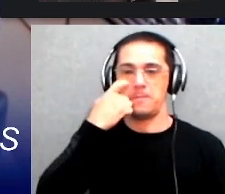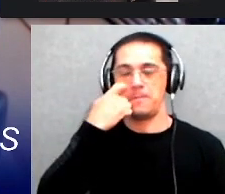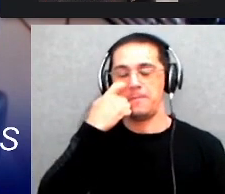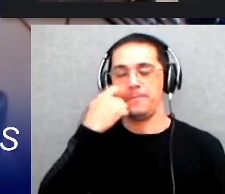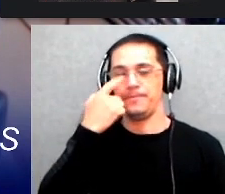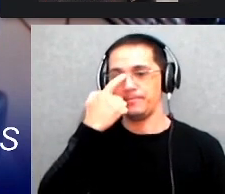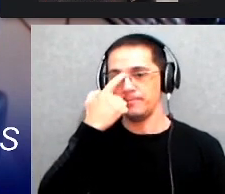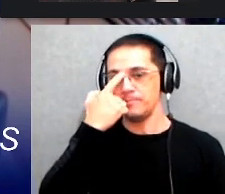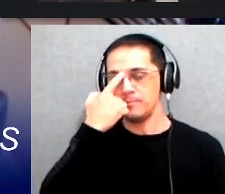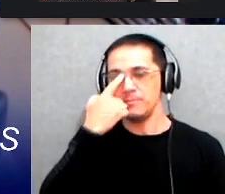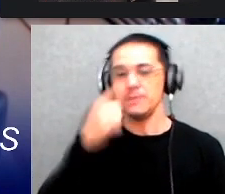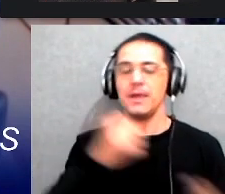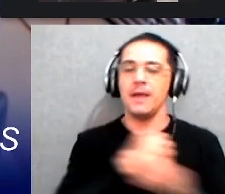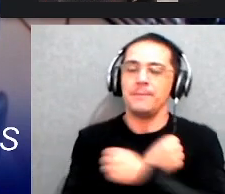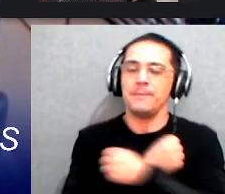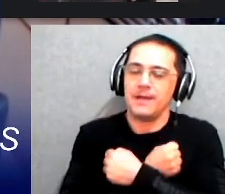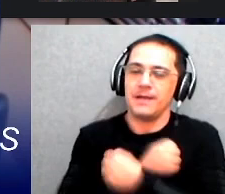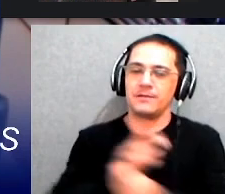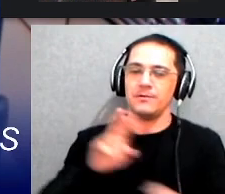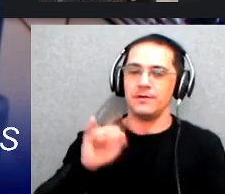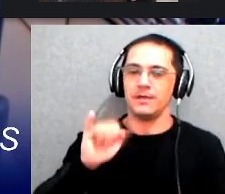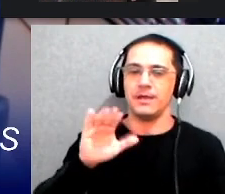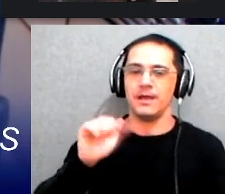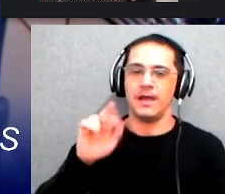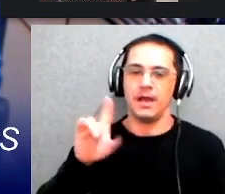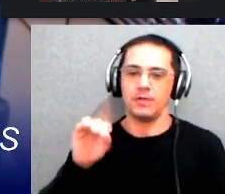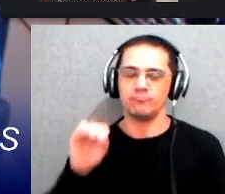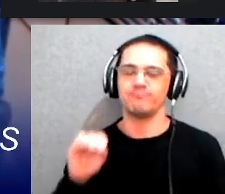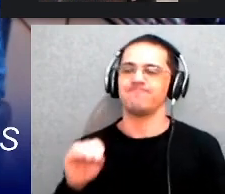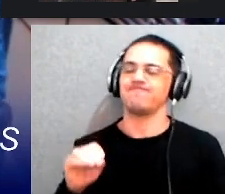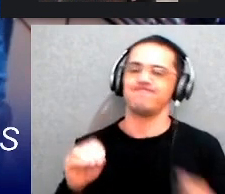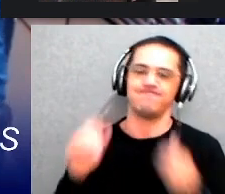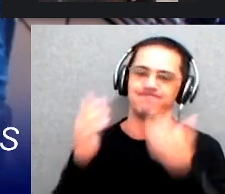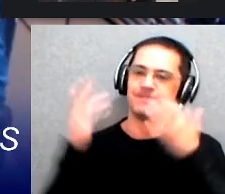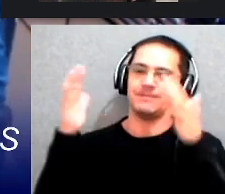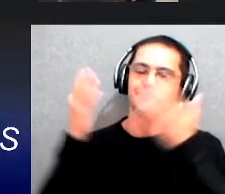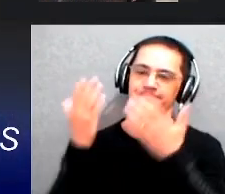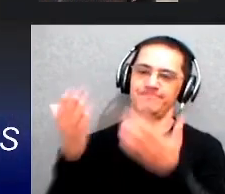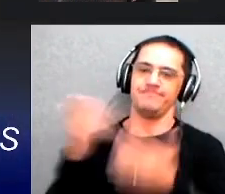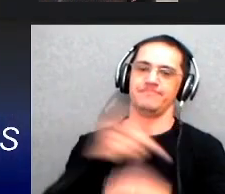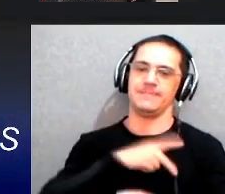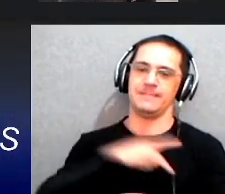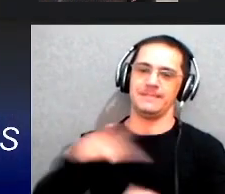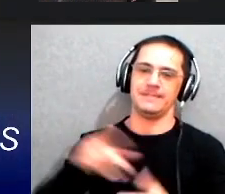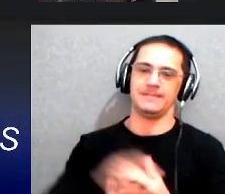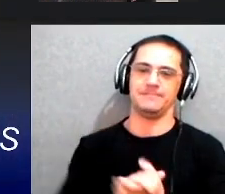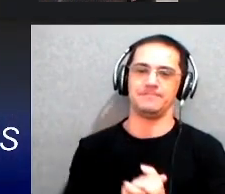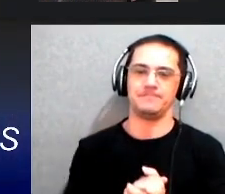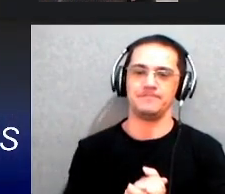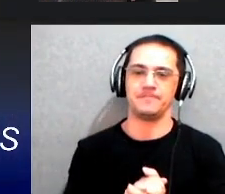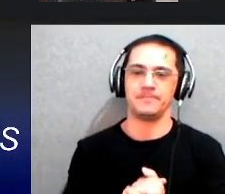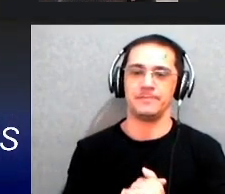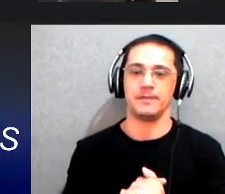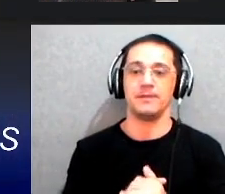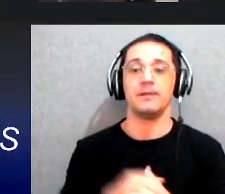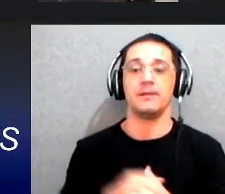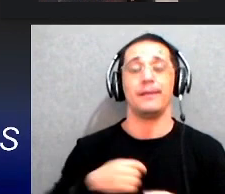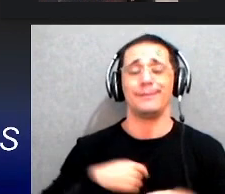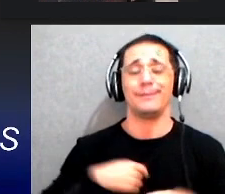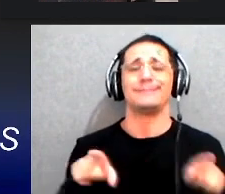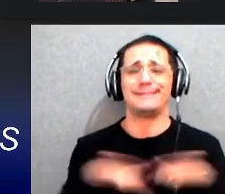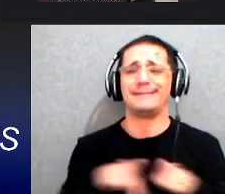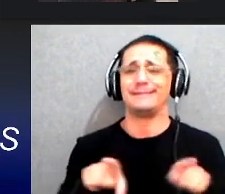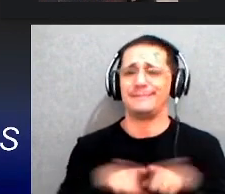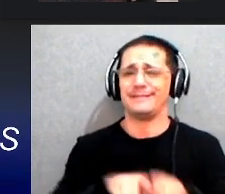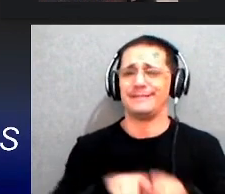queria mandar um abraço para o Ricardo, então, e agradecer e parabenizar o nosso presidente. Veja, doutor Auri, eu também esqueci isso,